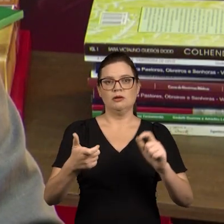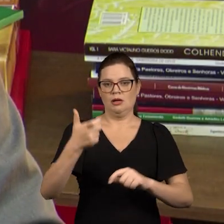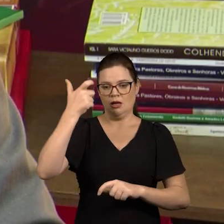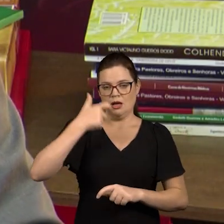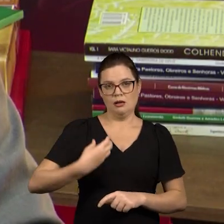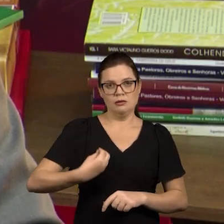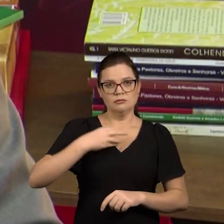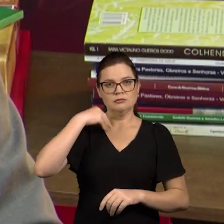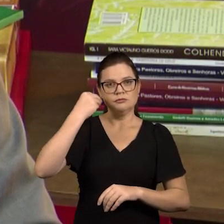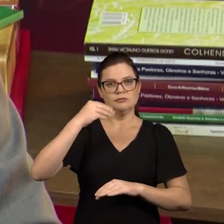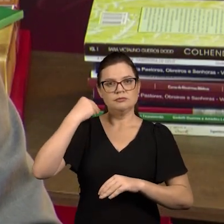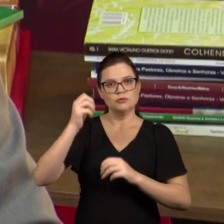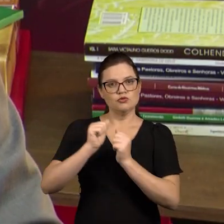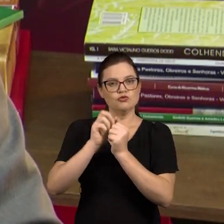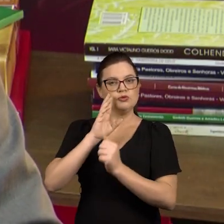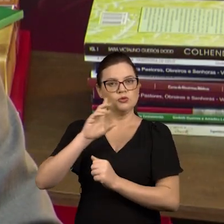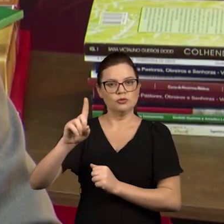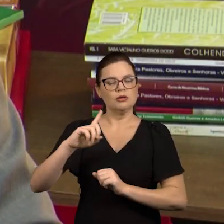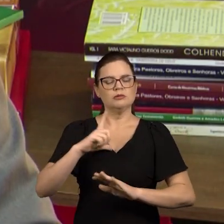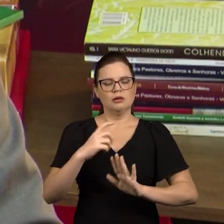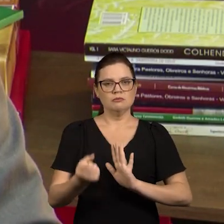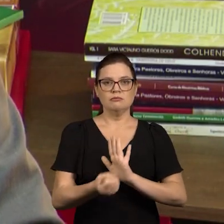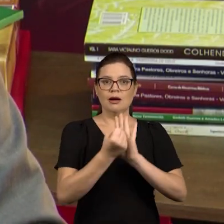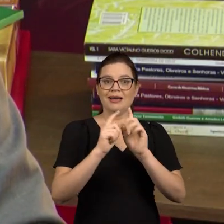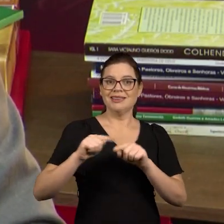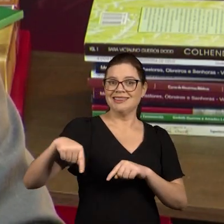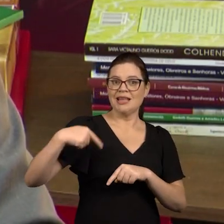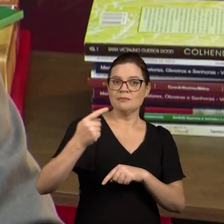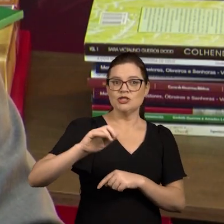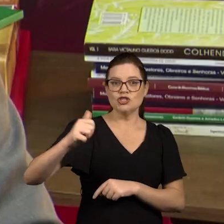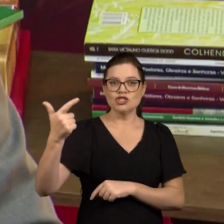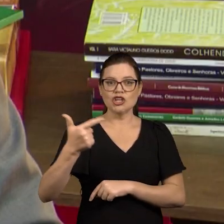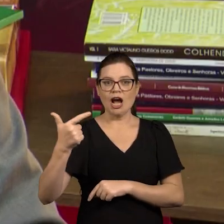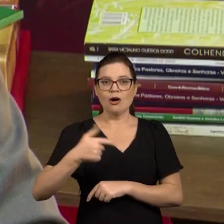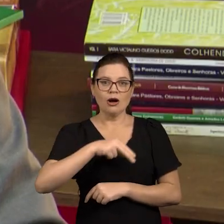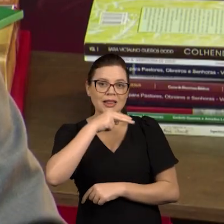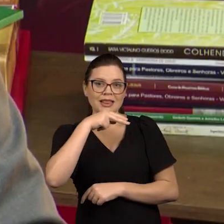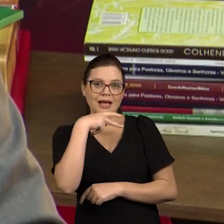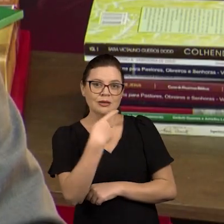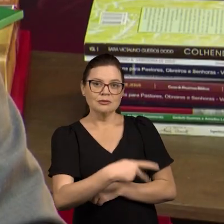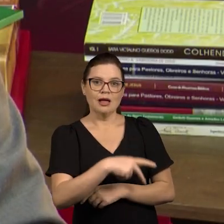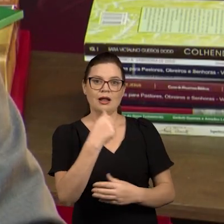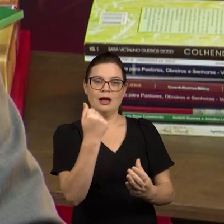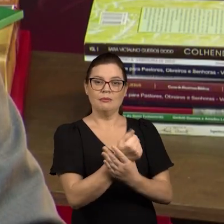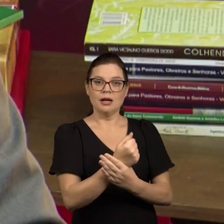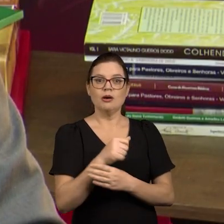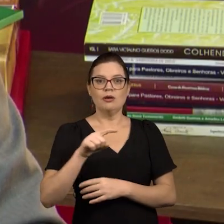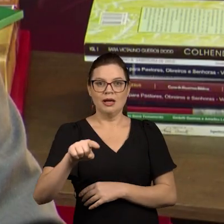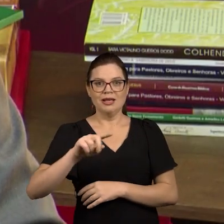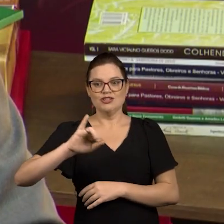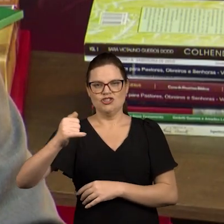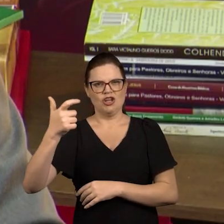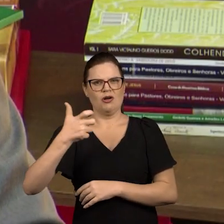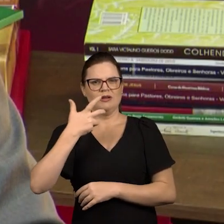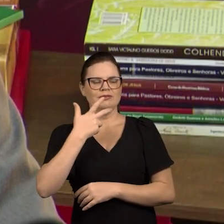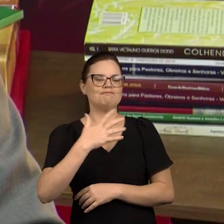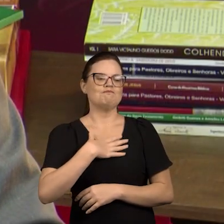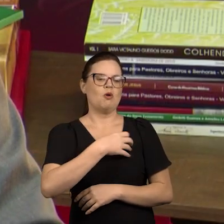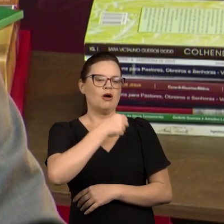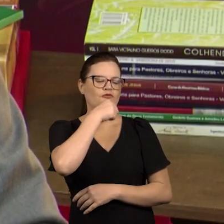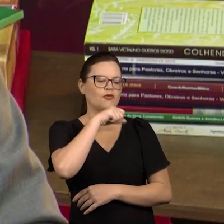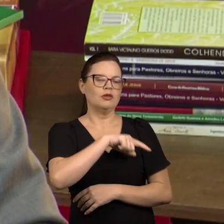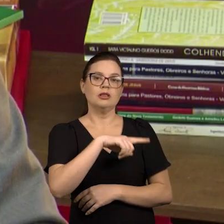à frente, ele vai fazer a mesma coisa que o avô fez, porque ele ouviu isso. O meu avô, ele teve experiências